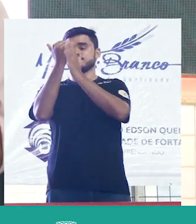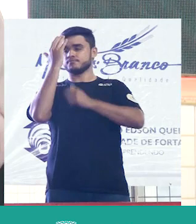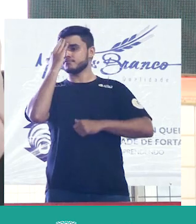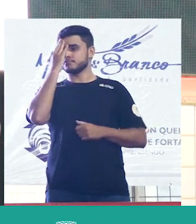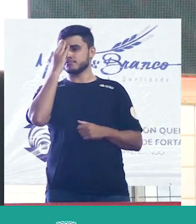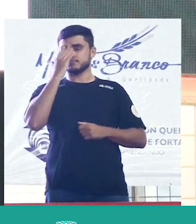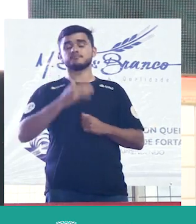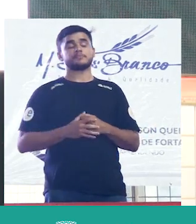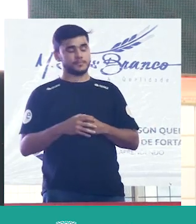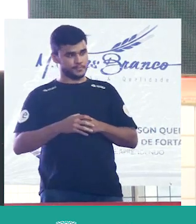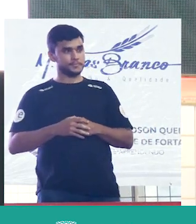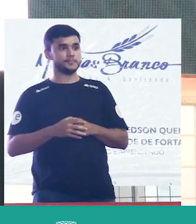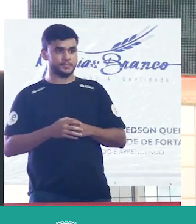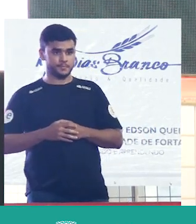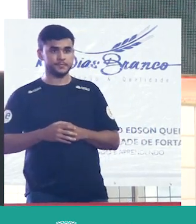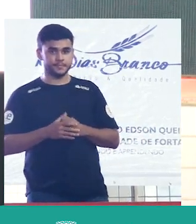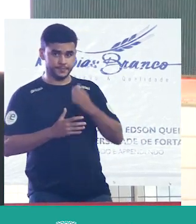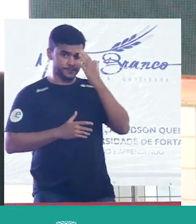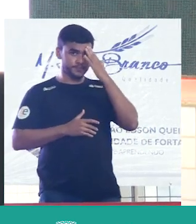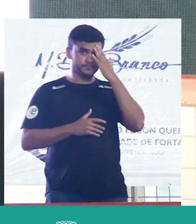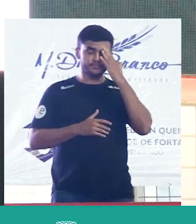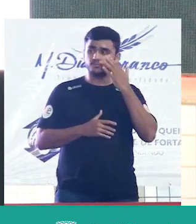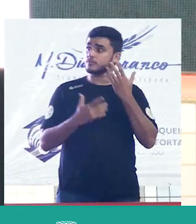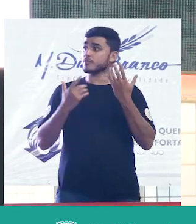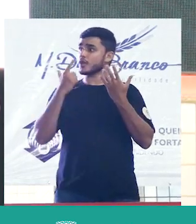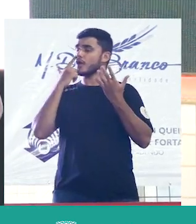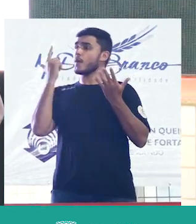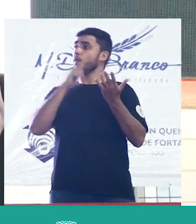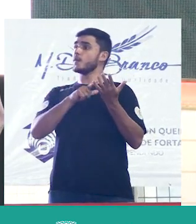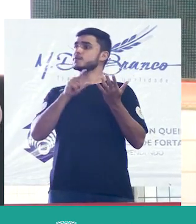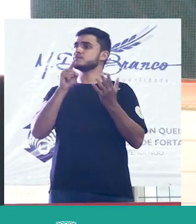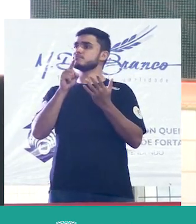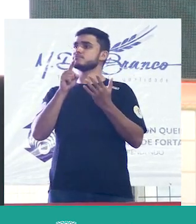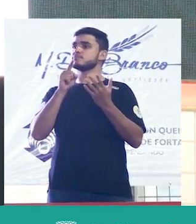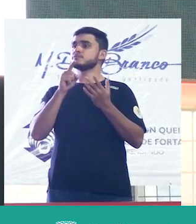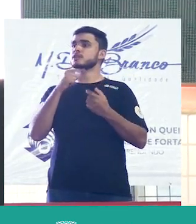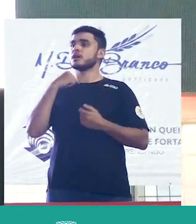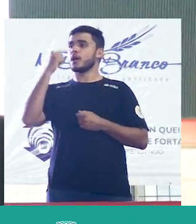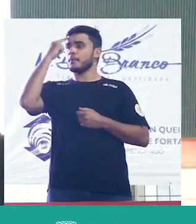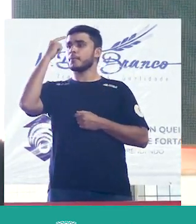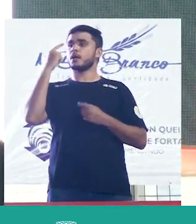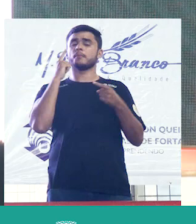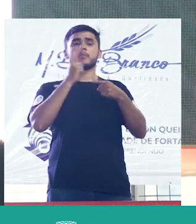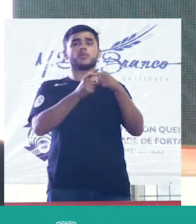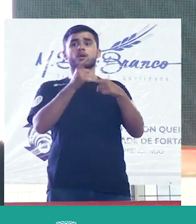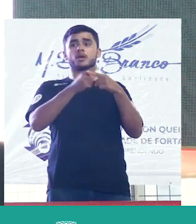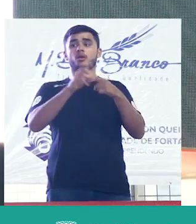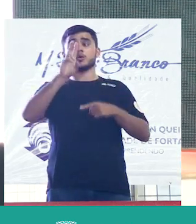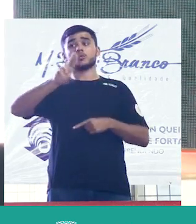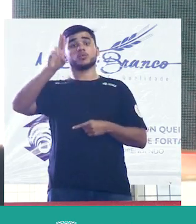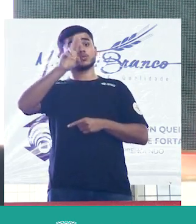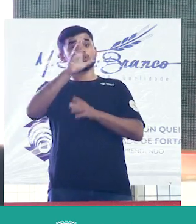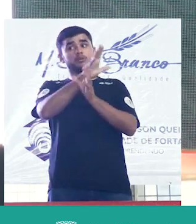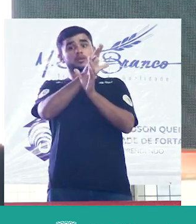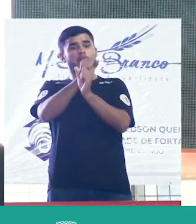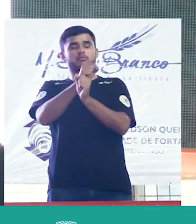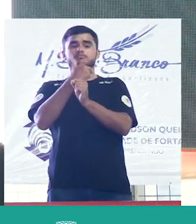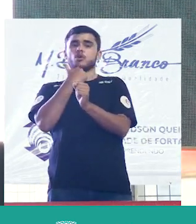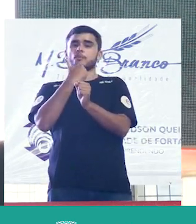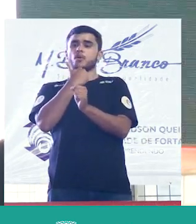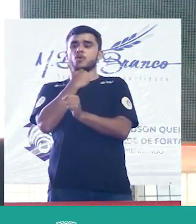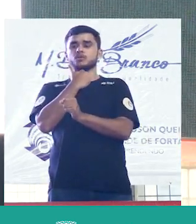Tem fenol demais. Para que eu descobri quem está em excesso? Para não usá-lo no cálculo.